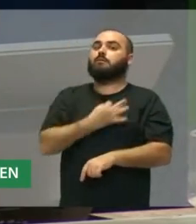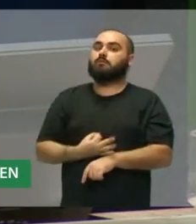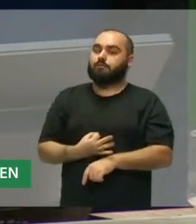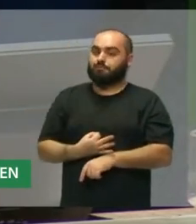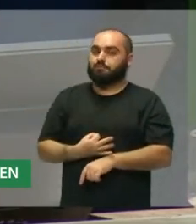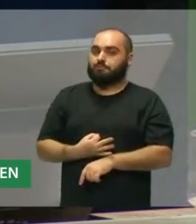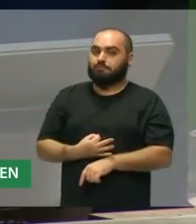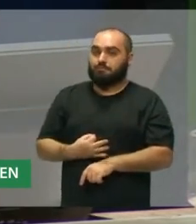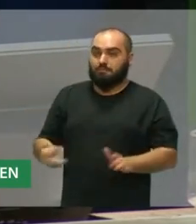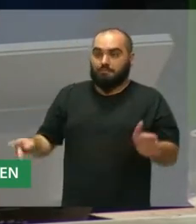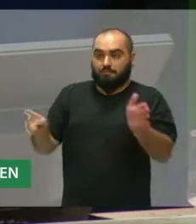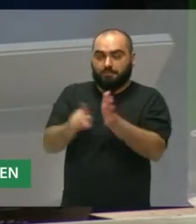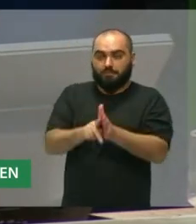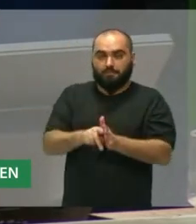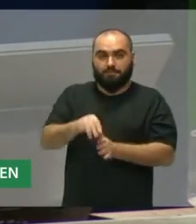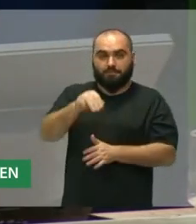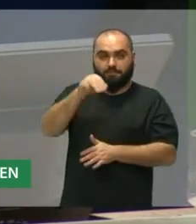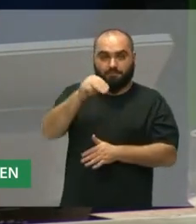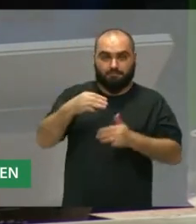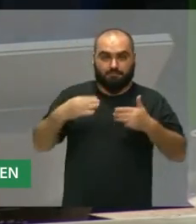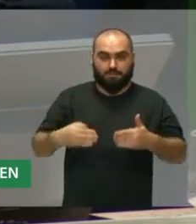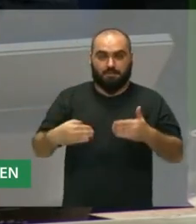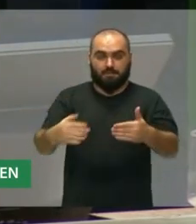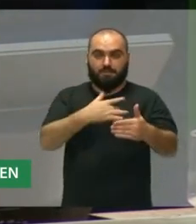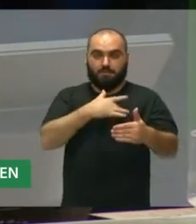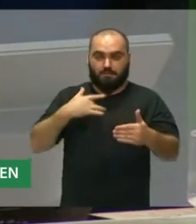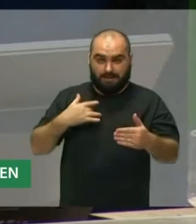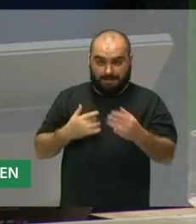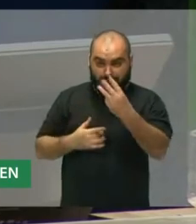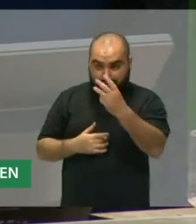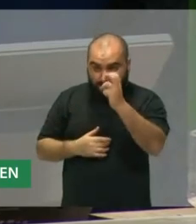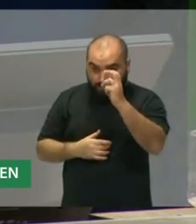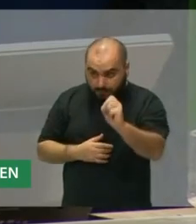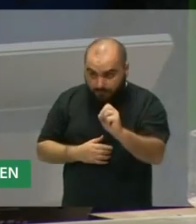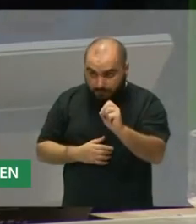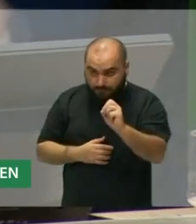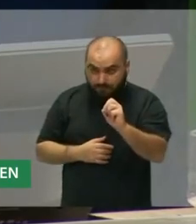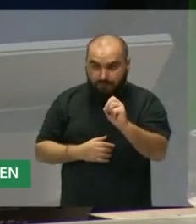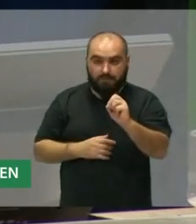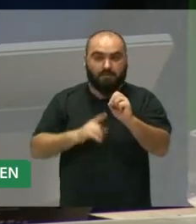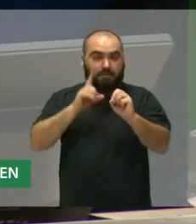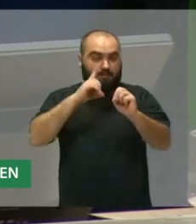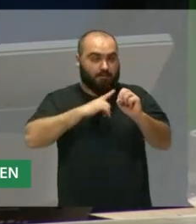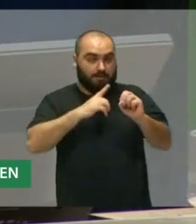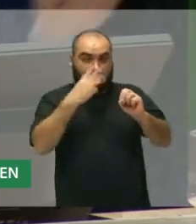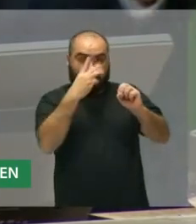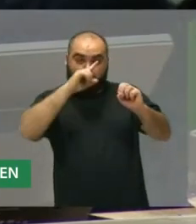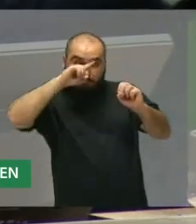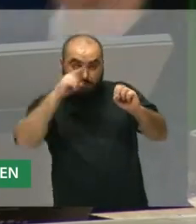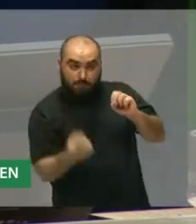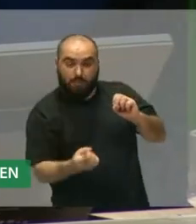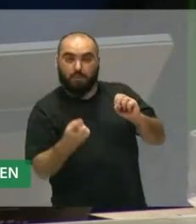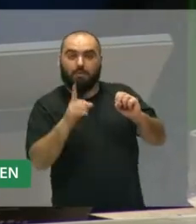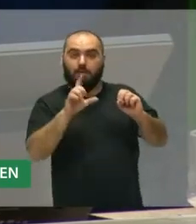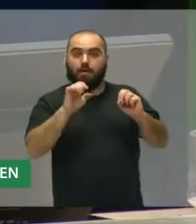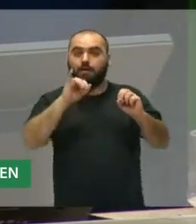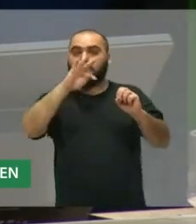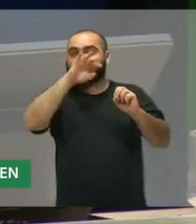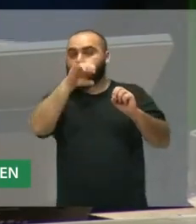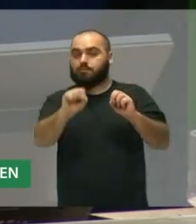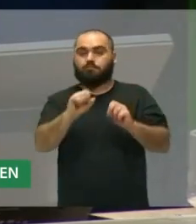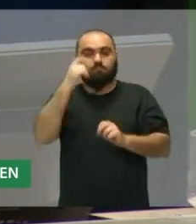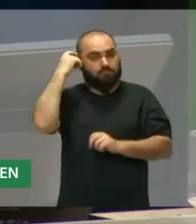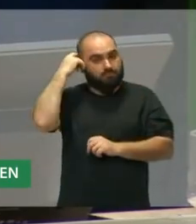próprio Ministério da Saúde exige, de 350 era para estar com 3 mil leitos. Então, realmente, é